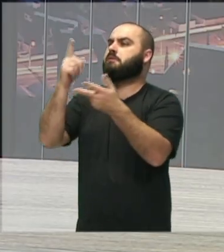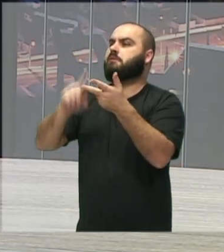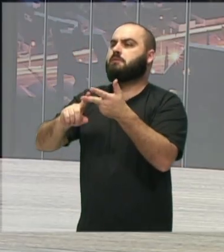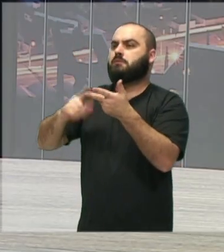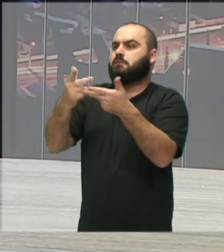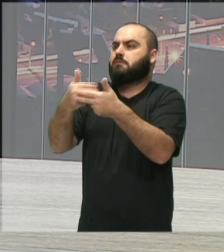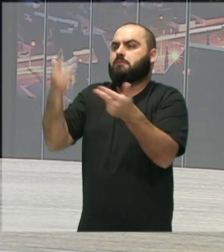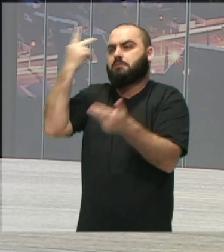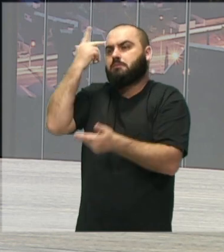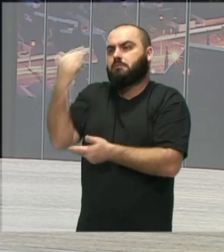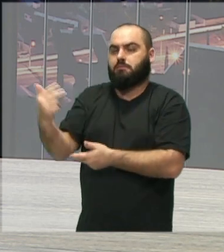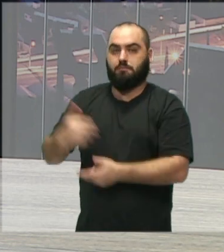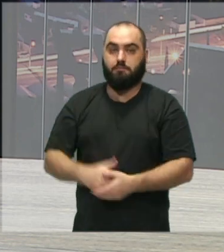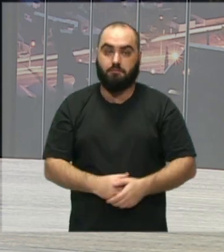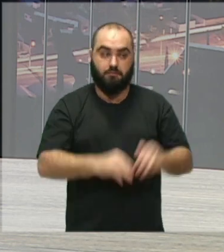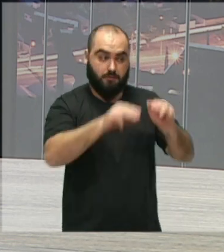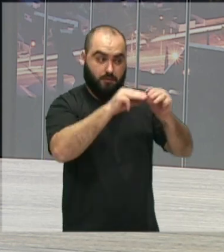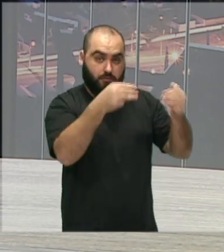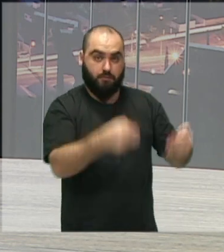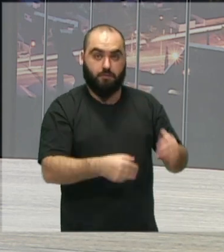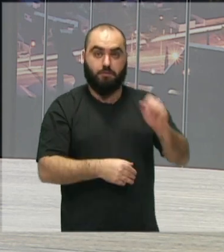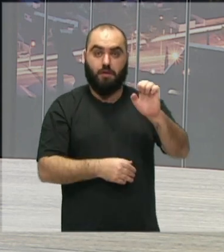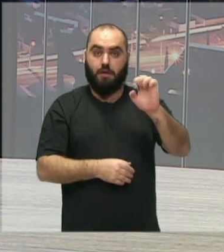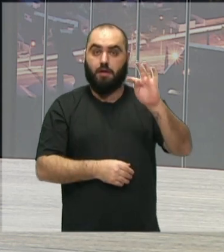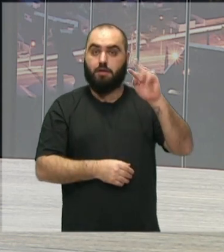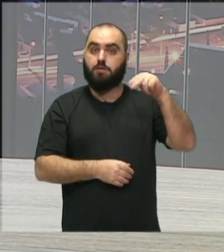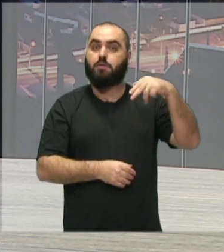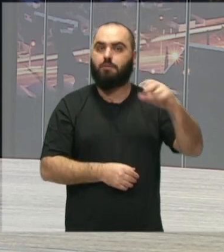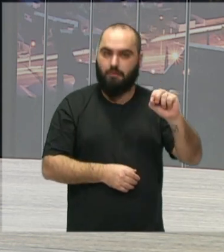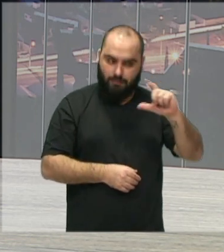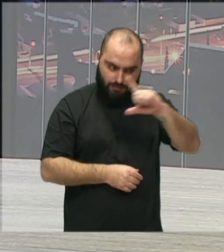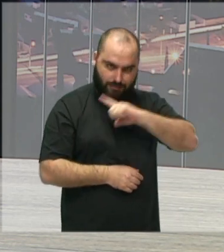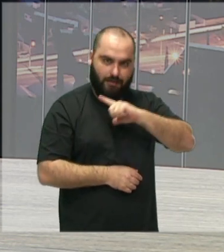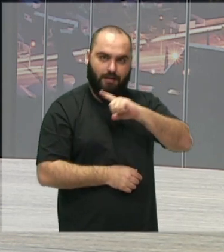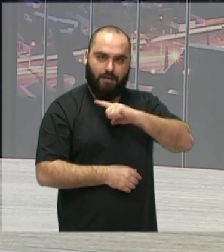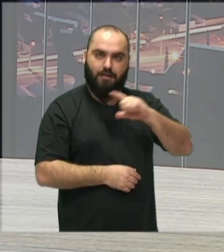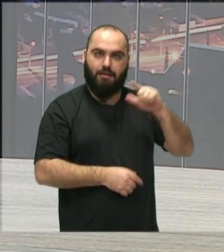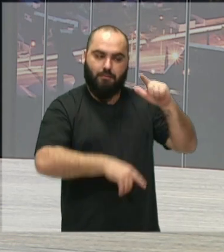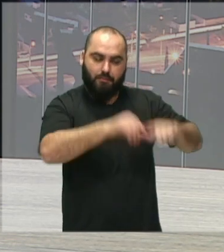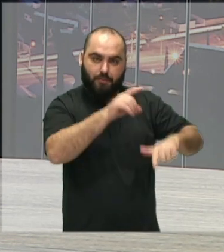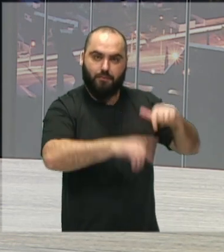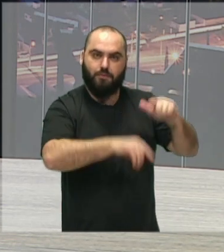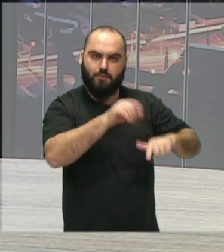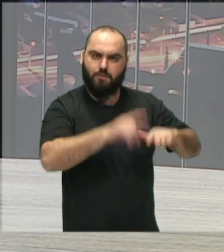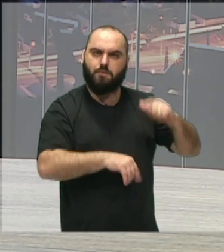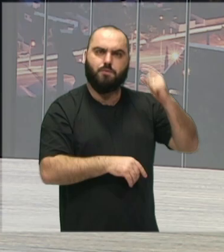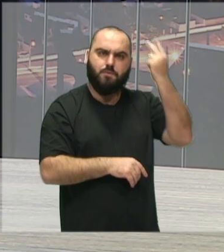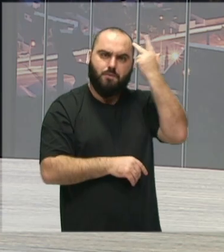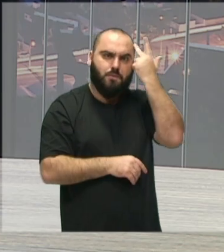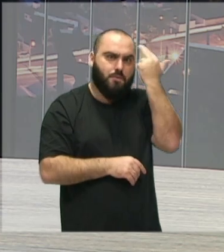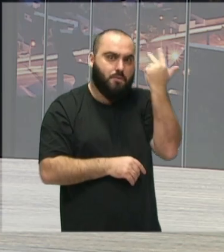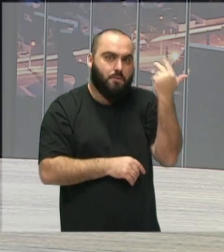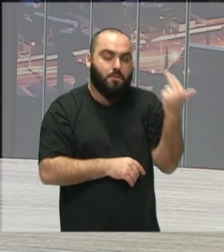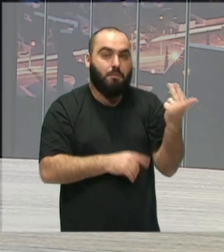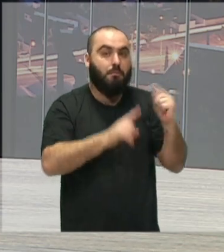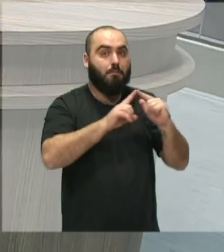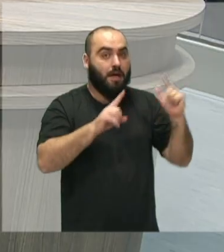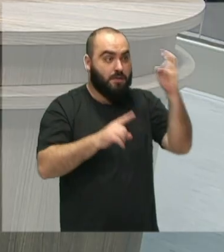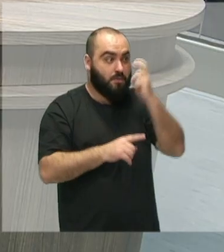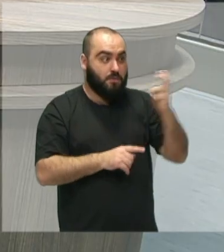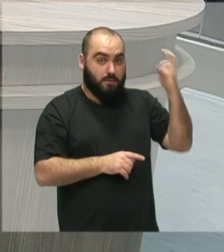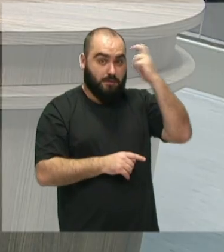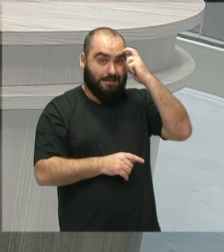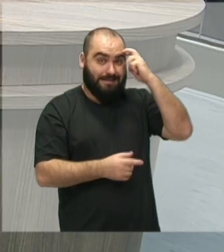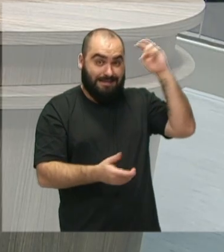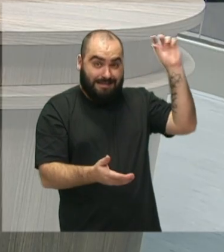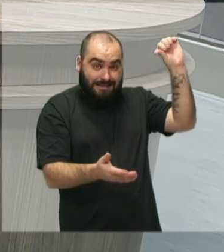Museu Etnoarqueológico também tem artefatos históricos, porém ele também tem uma questão cultural central, que é a